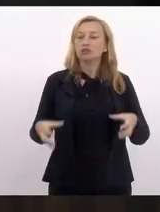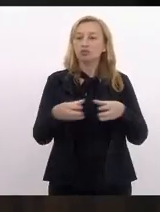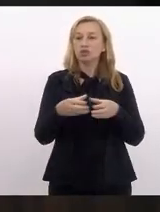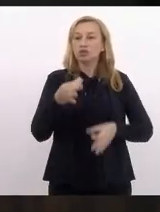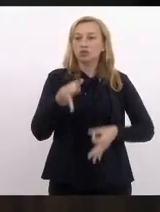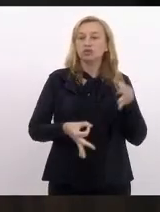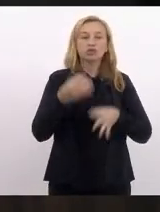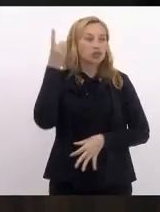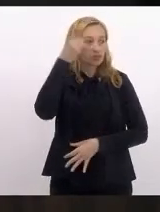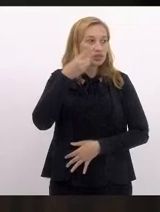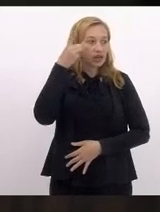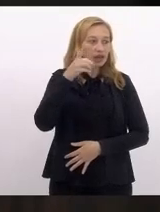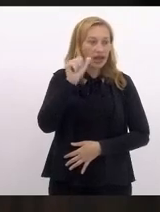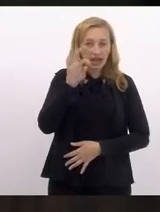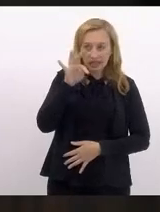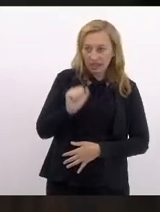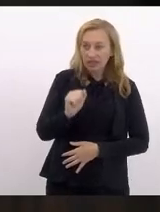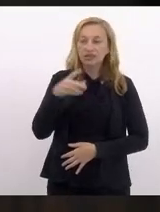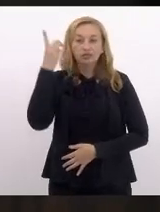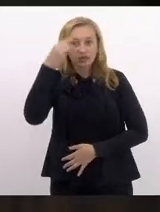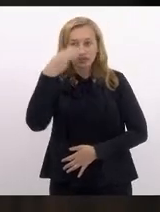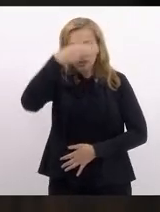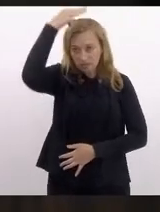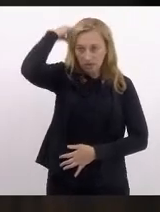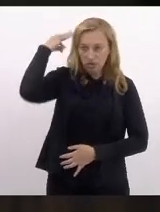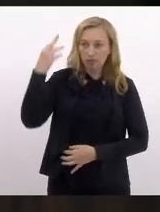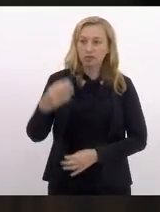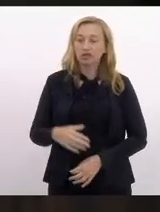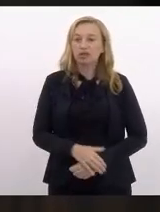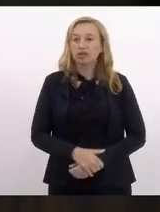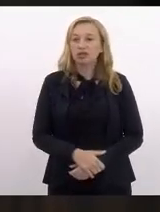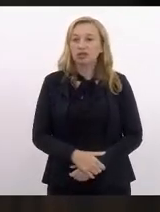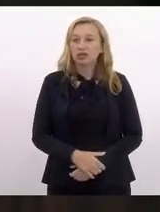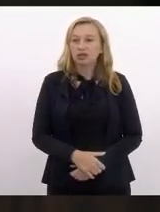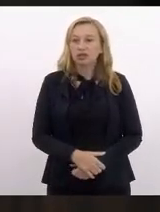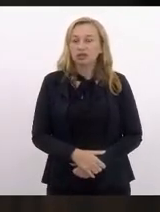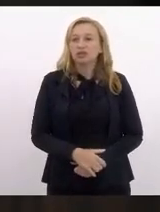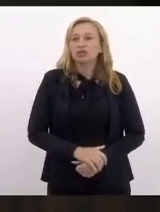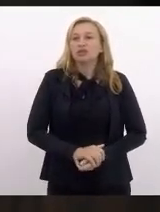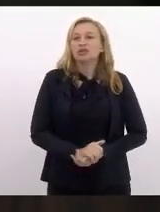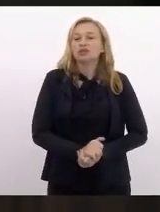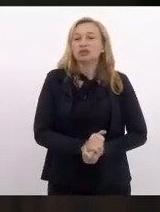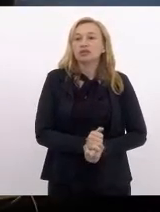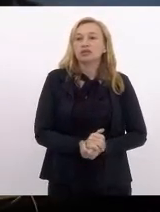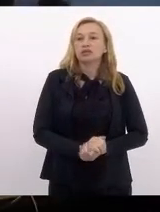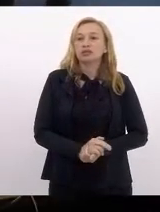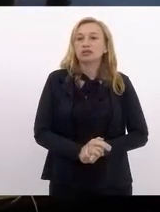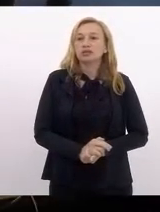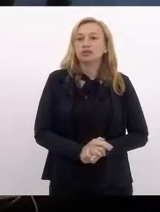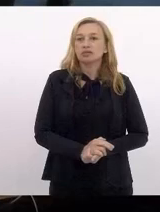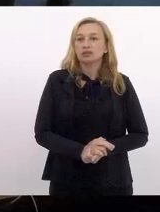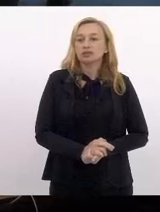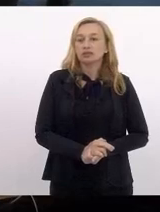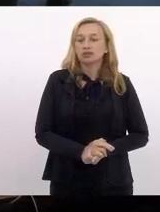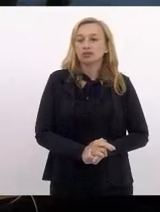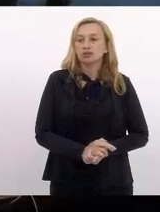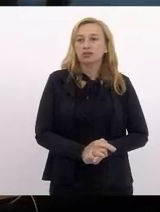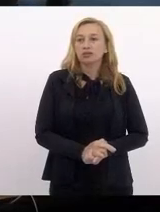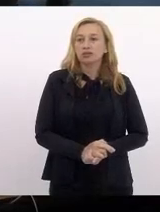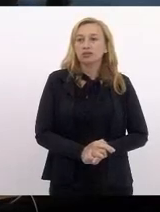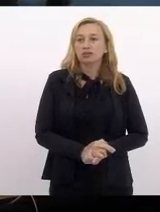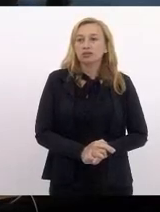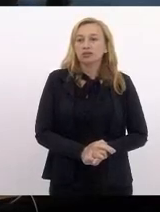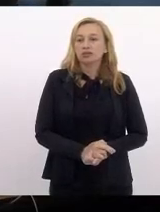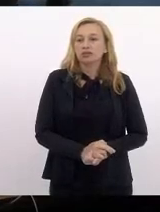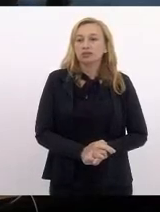Deputado Atila no por favor Deputado Márcio Pacheco é de qual e vamos